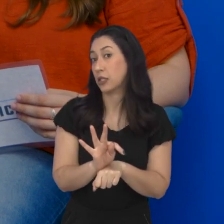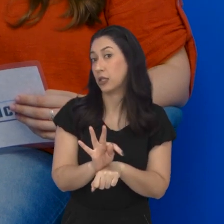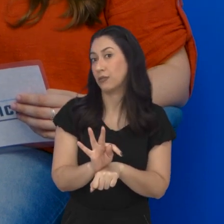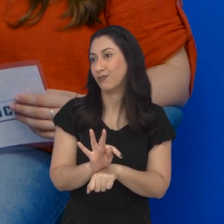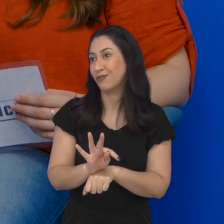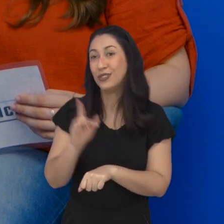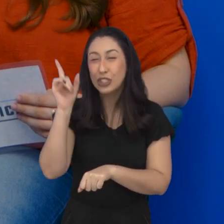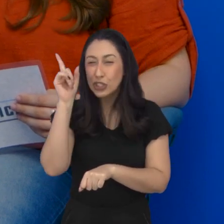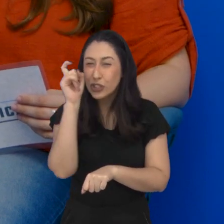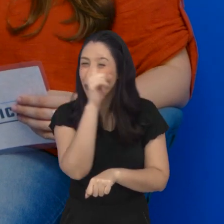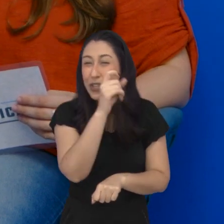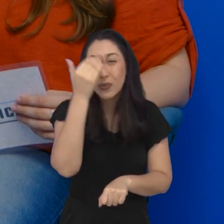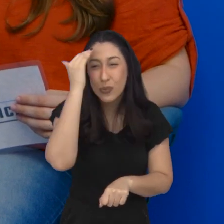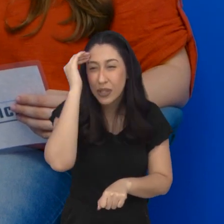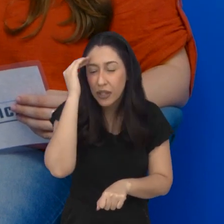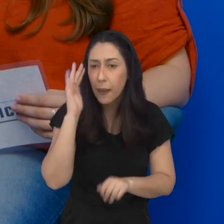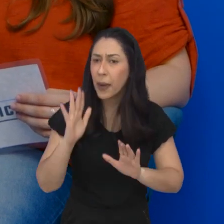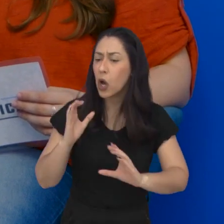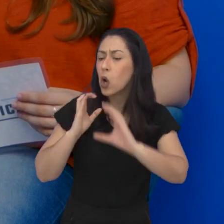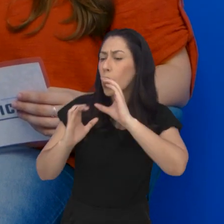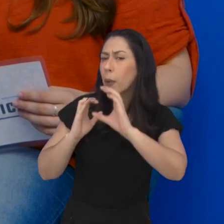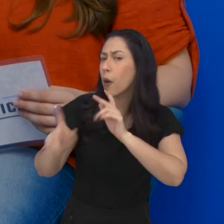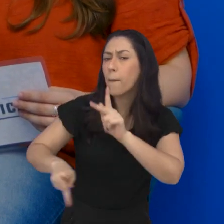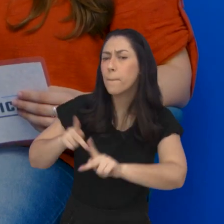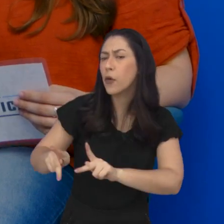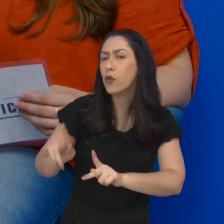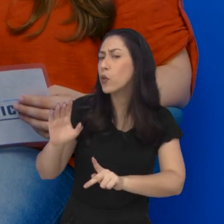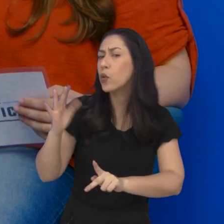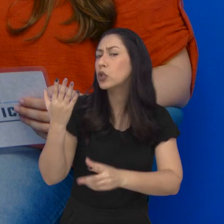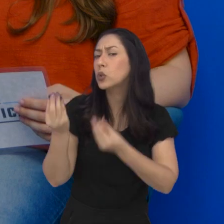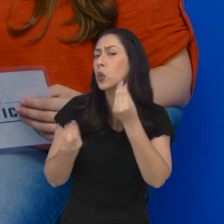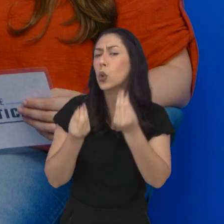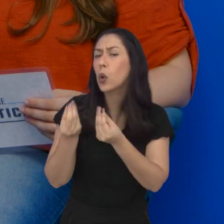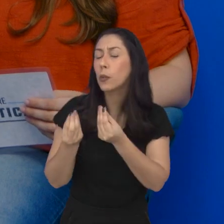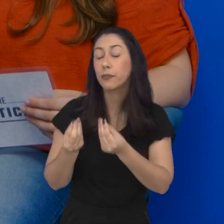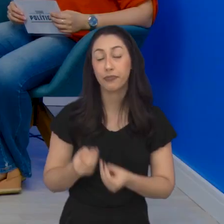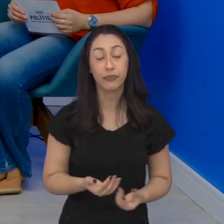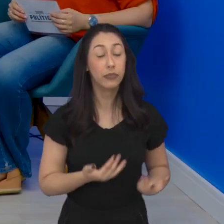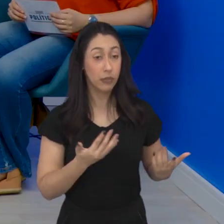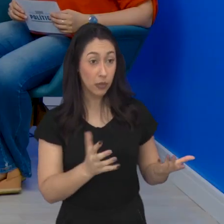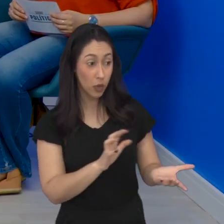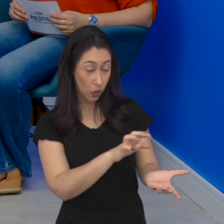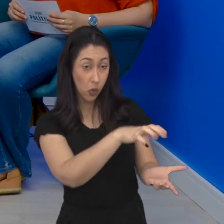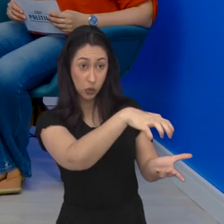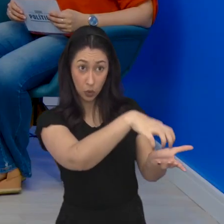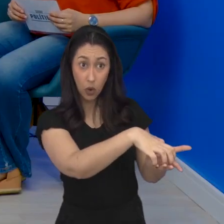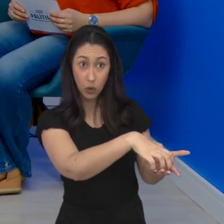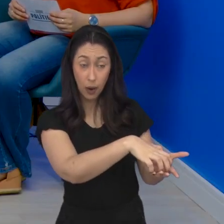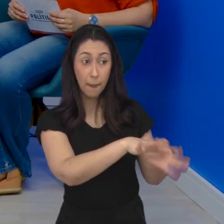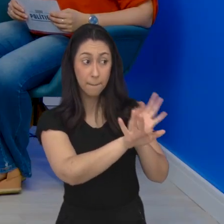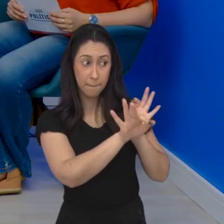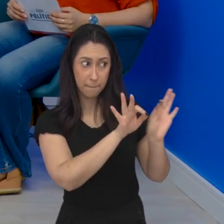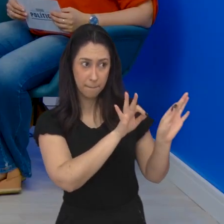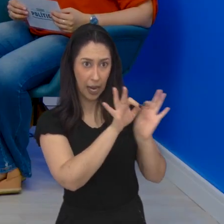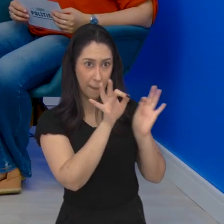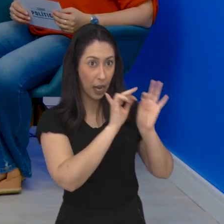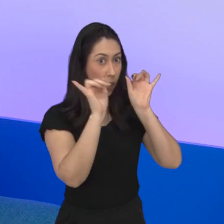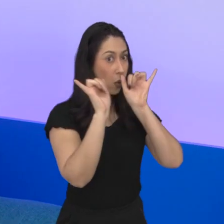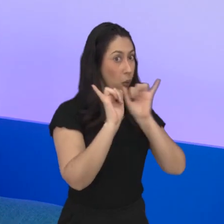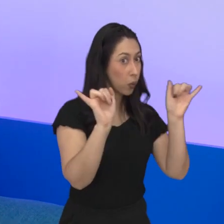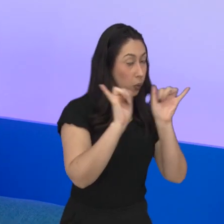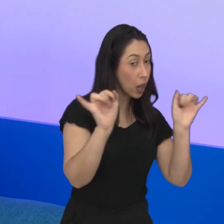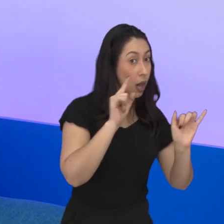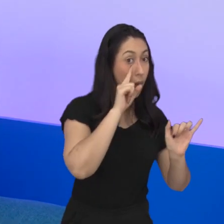então sabem interpretar. Como é que é isso, essa comunicação com a população? Bom, o CEMADEM, ele produz o alerta, né? O